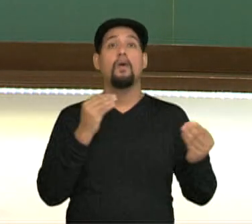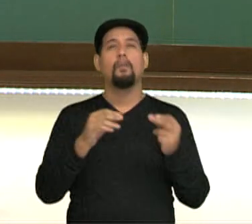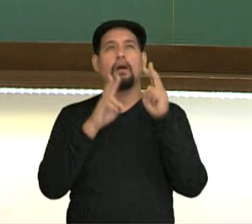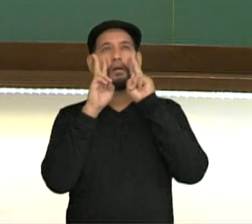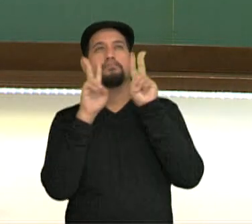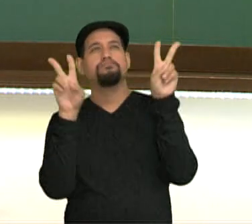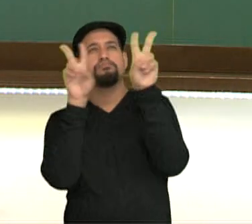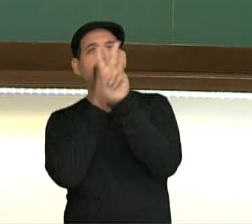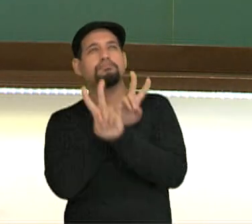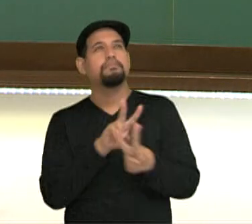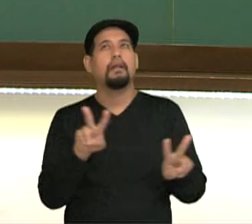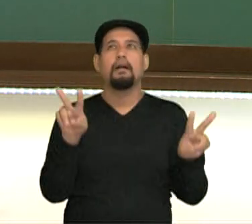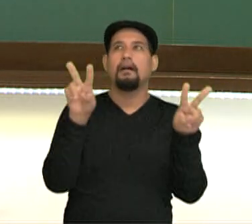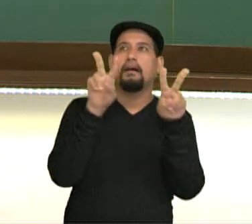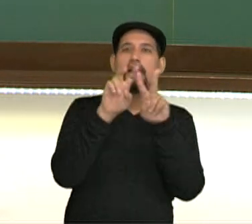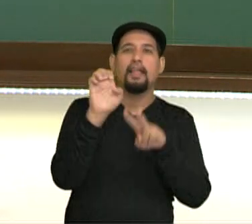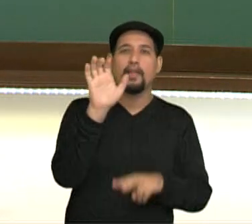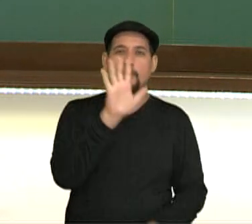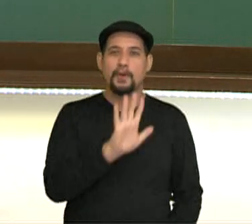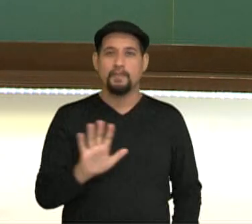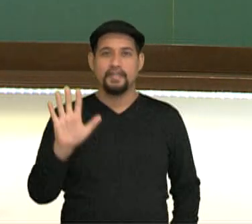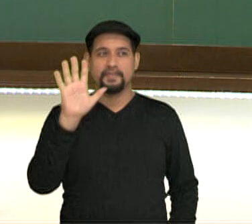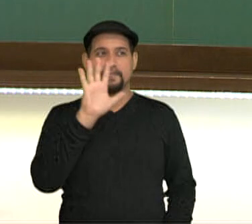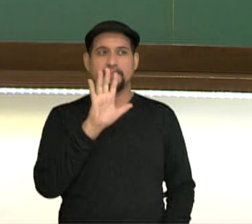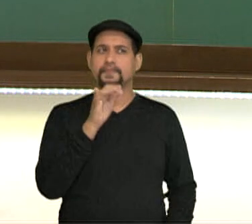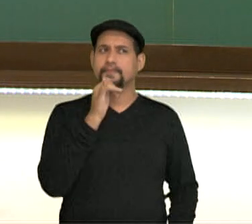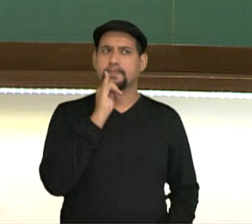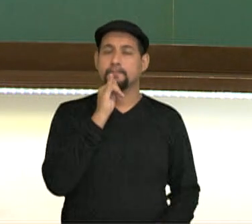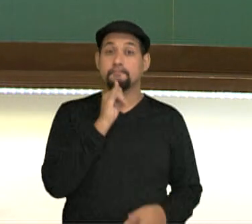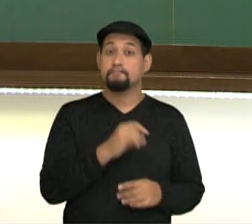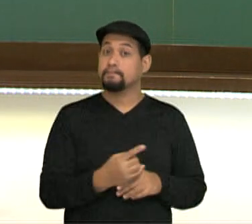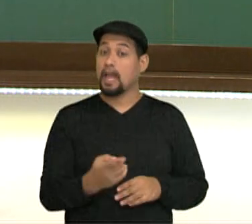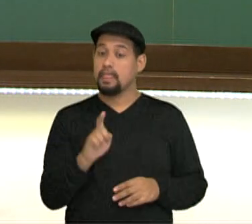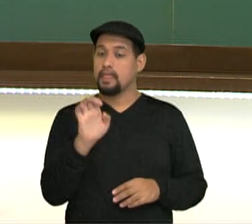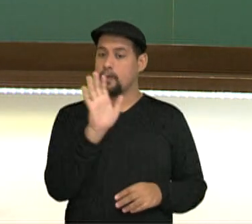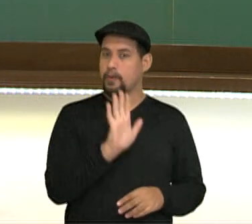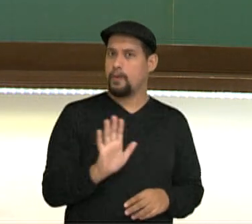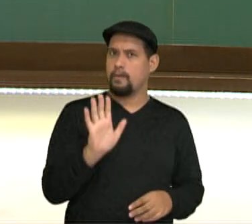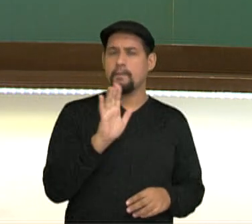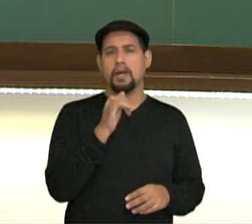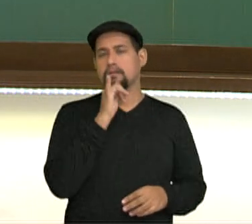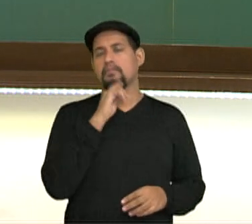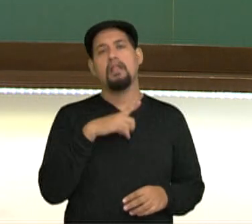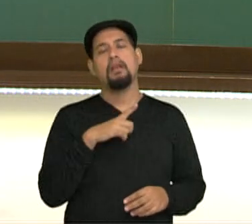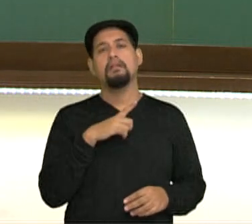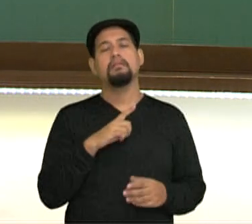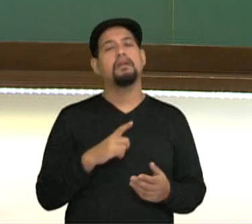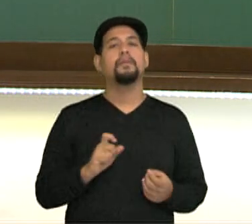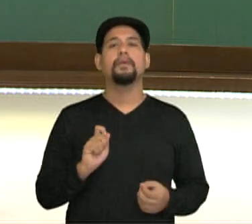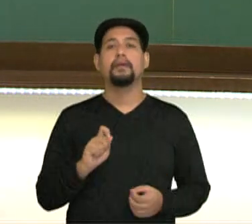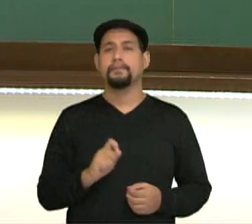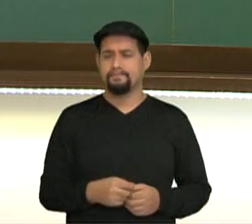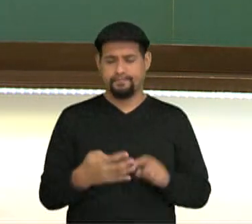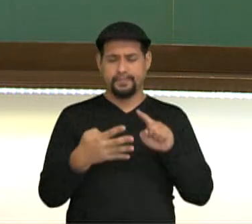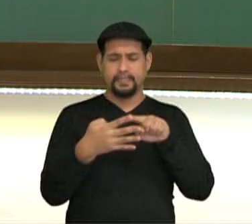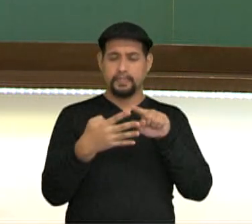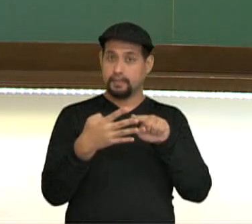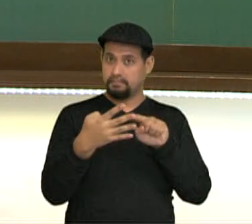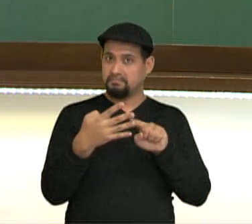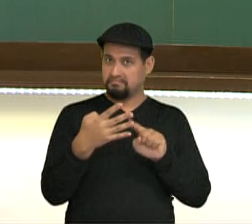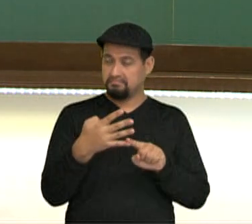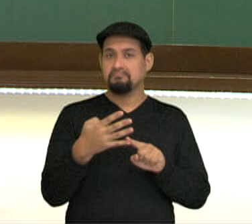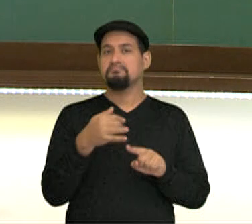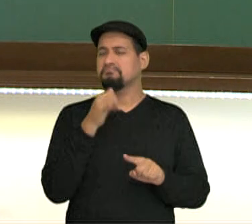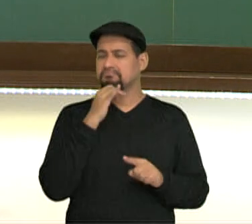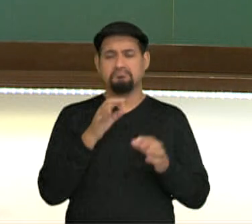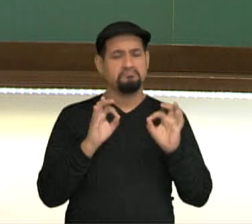continente europeu. A gente vai perceber que as condições climáticas da Europa elas vão ter as 4 estações do ano